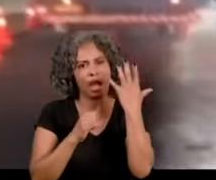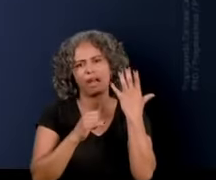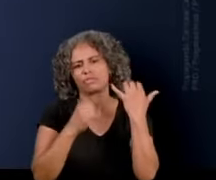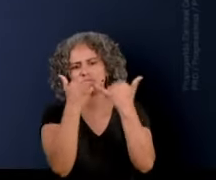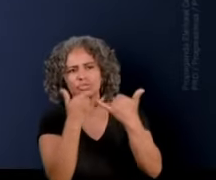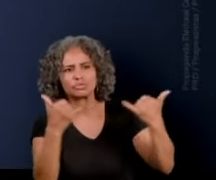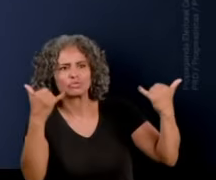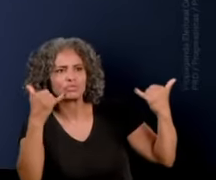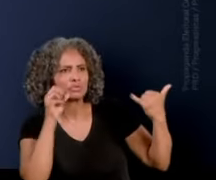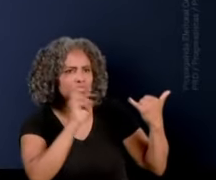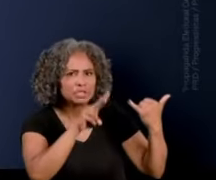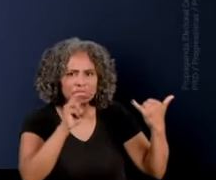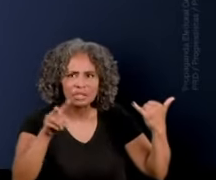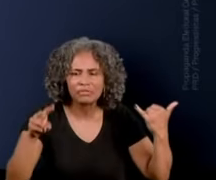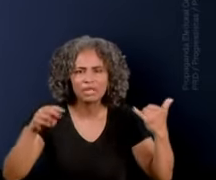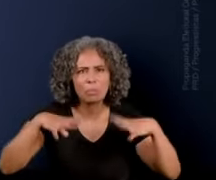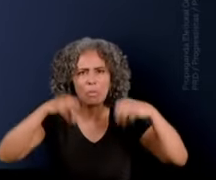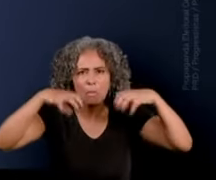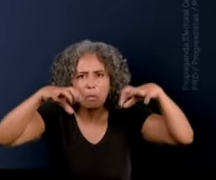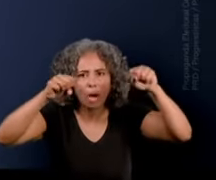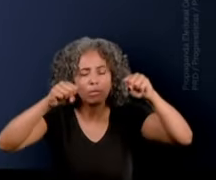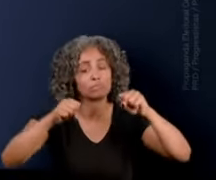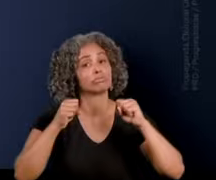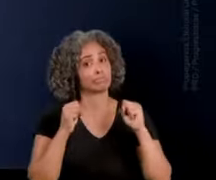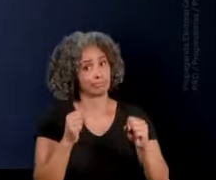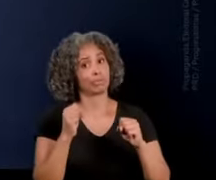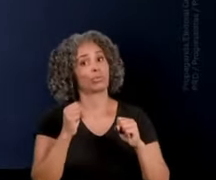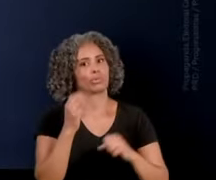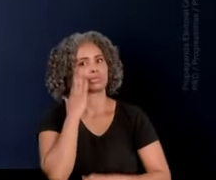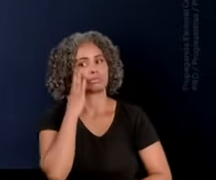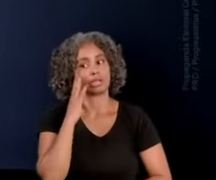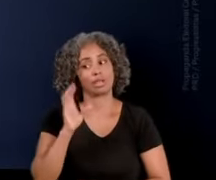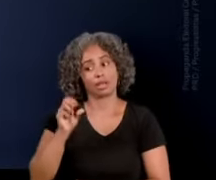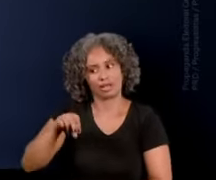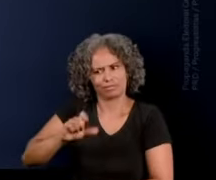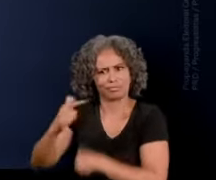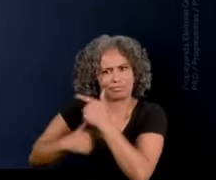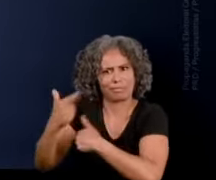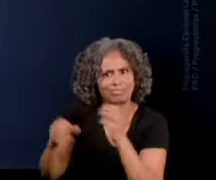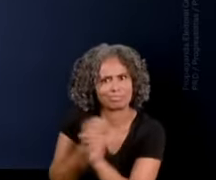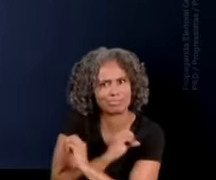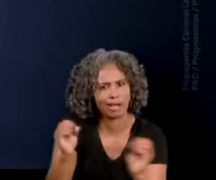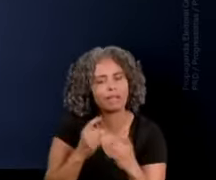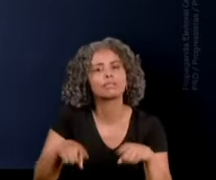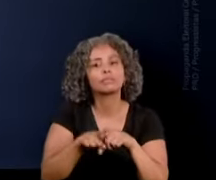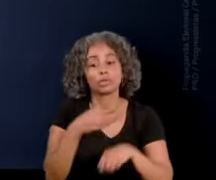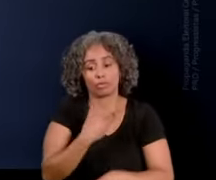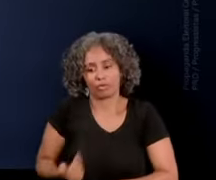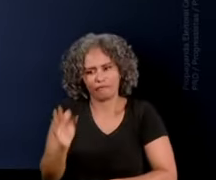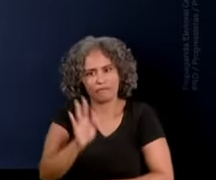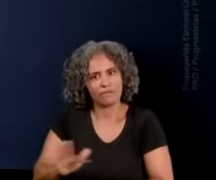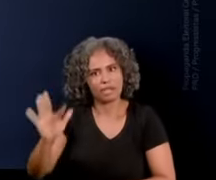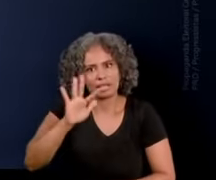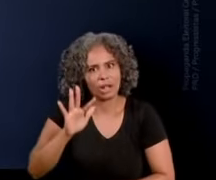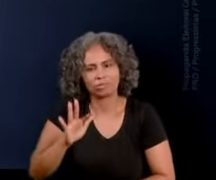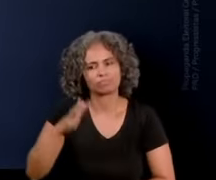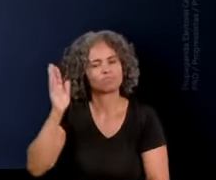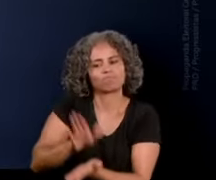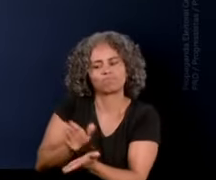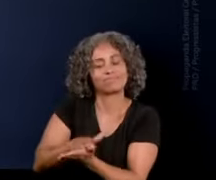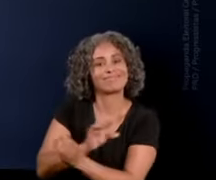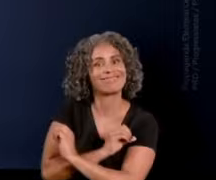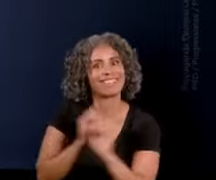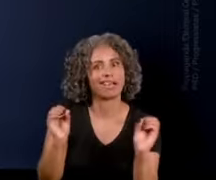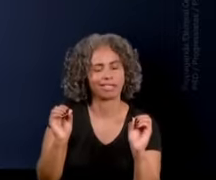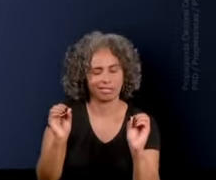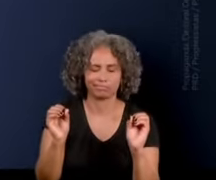energia, saiba que a Enel não está trabalhando e o governo federal não está cobrando. Essa